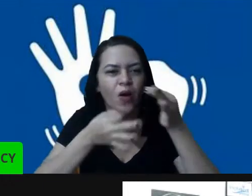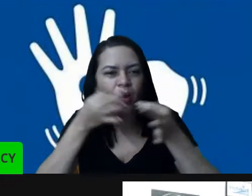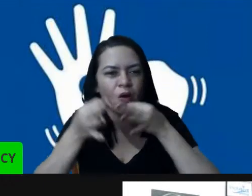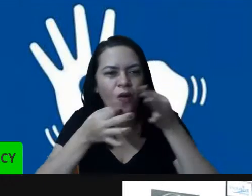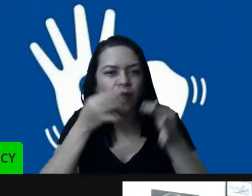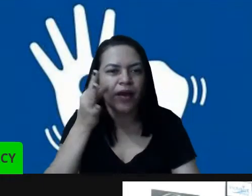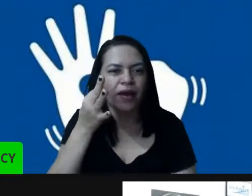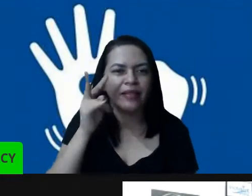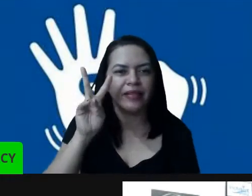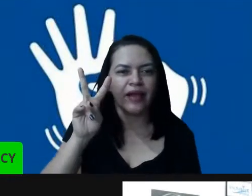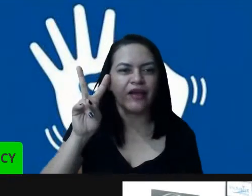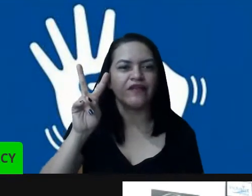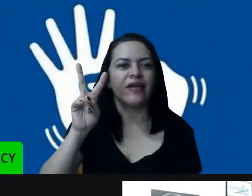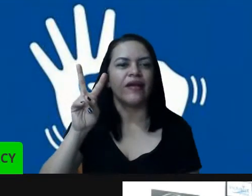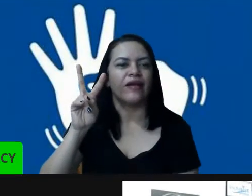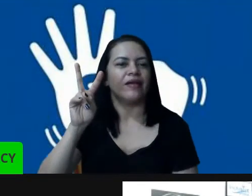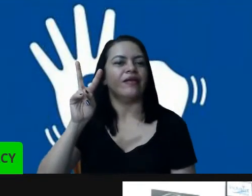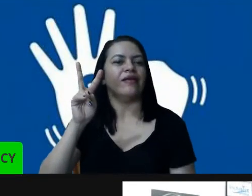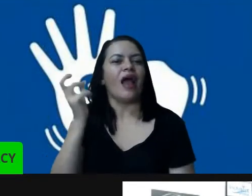auxílio emergencial,